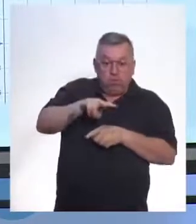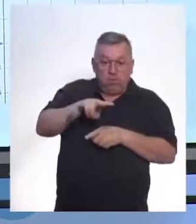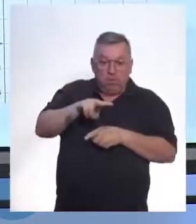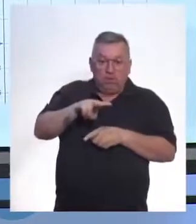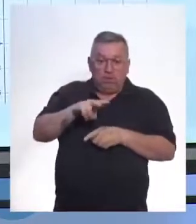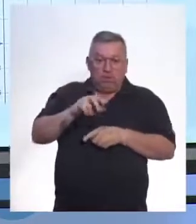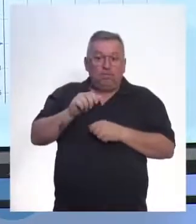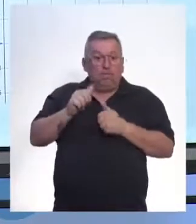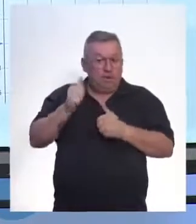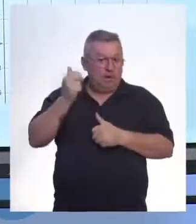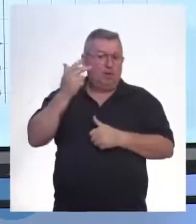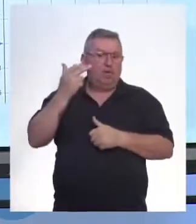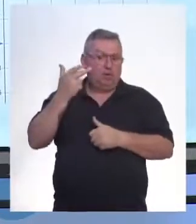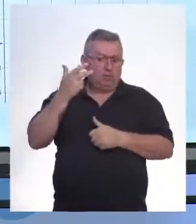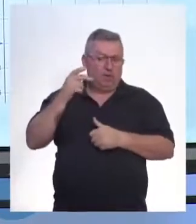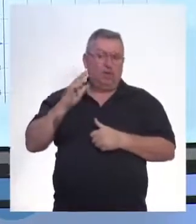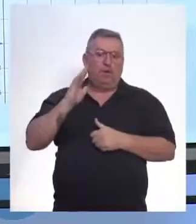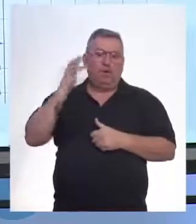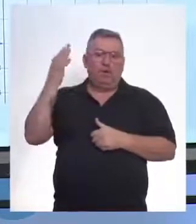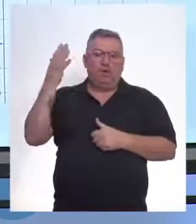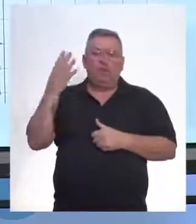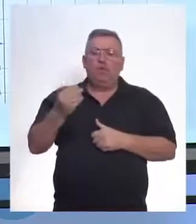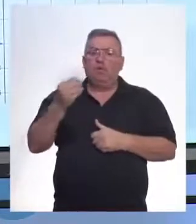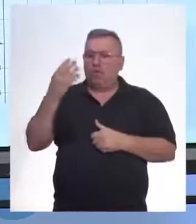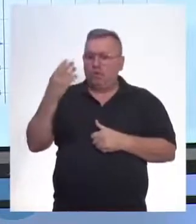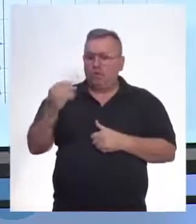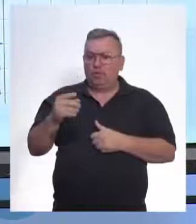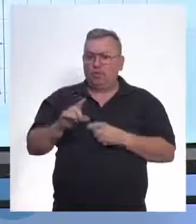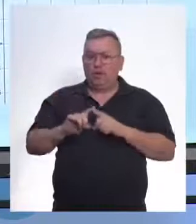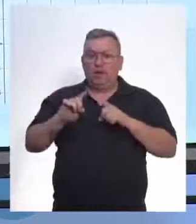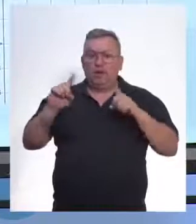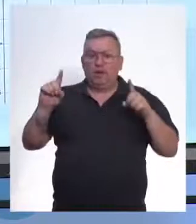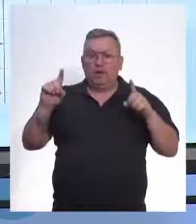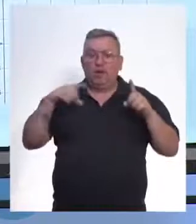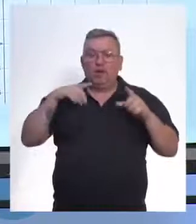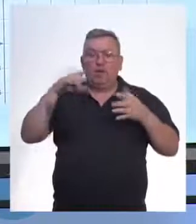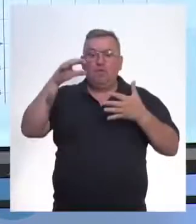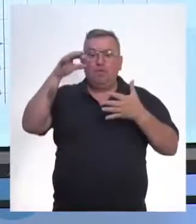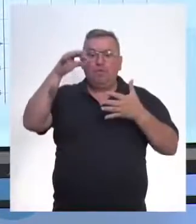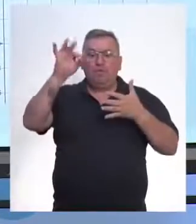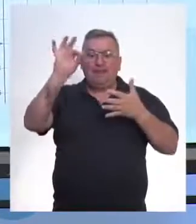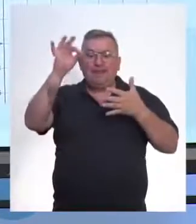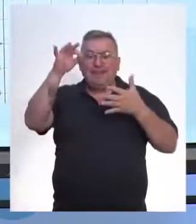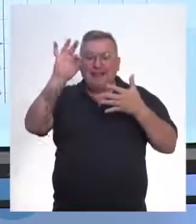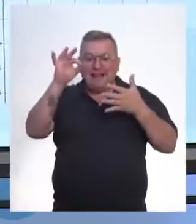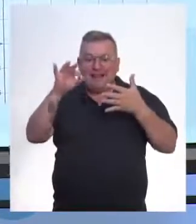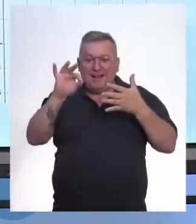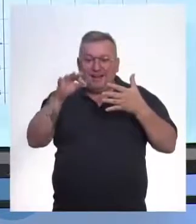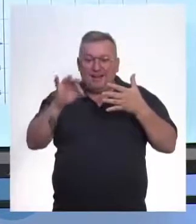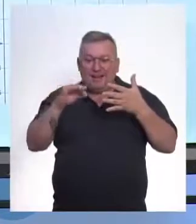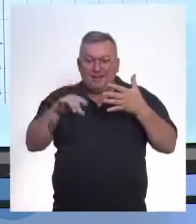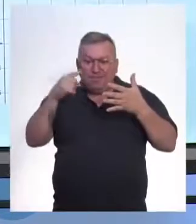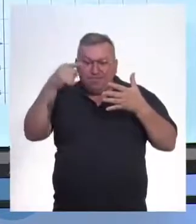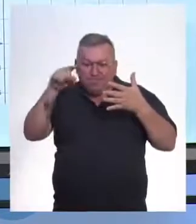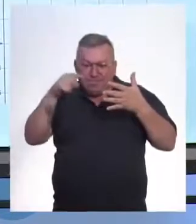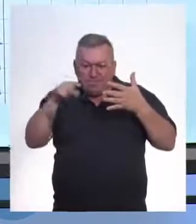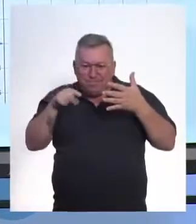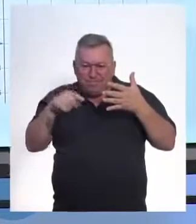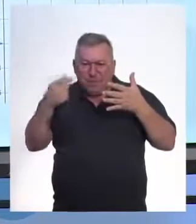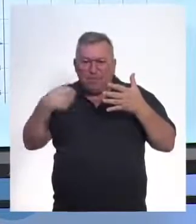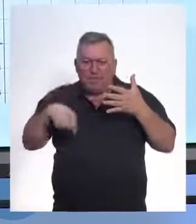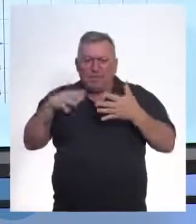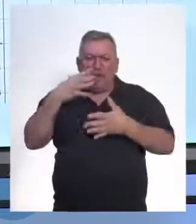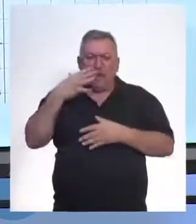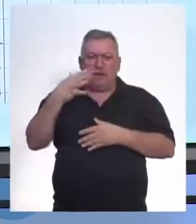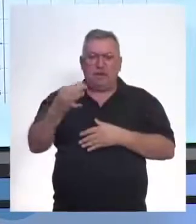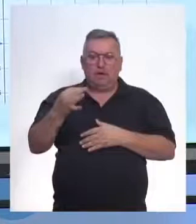é bem comum, né, Jonas? Acontece muito, mas é um detalhe que a gente precisa muito prestar atenção. Então,